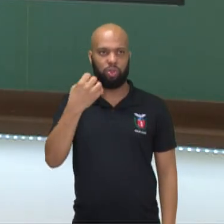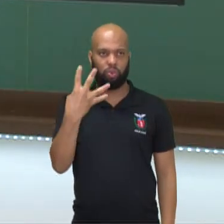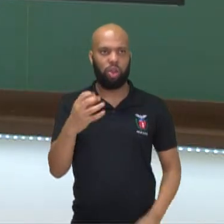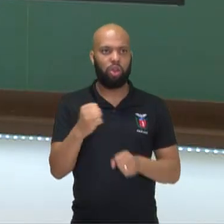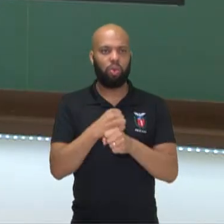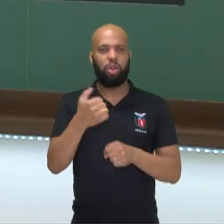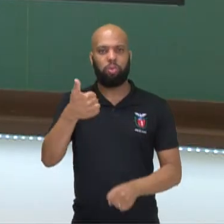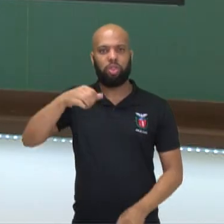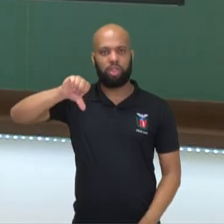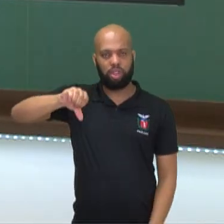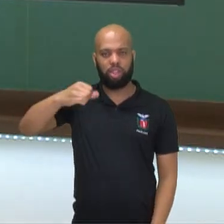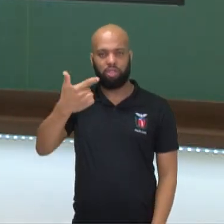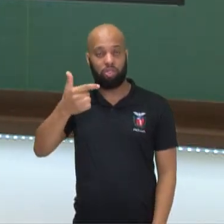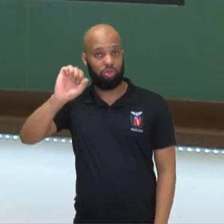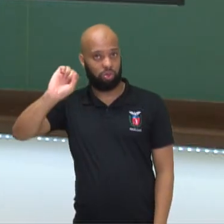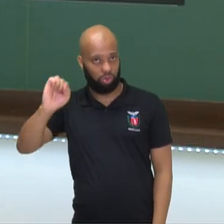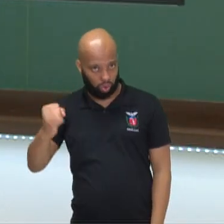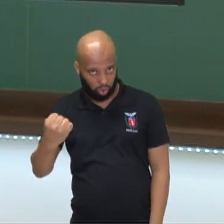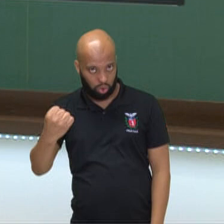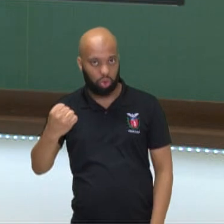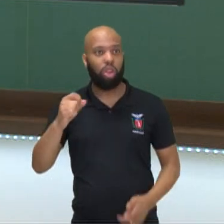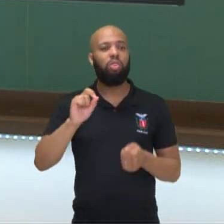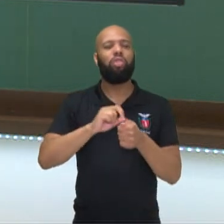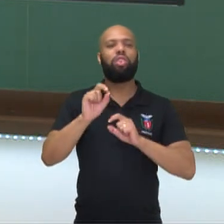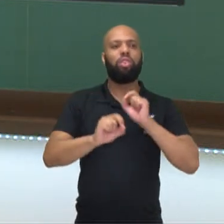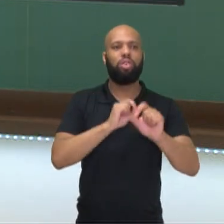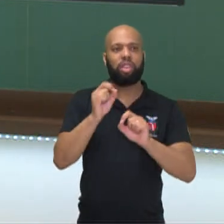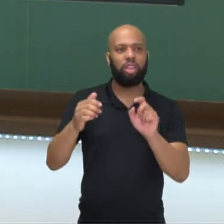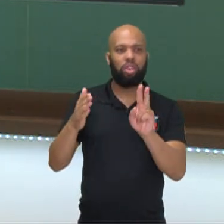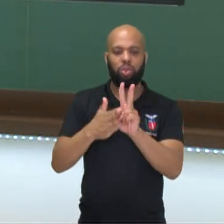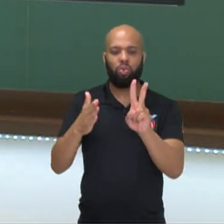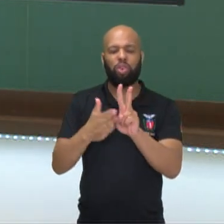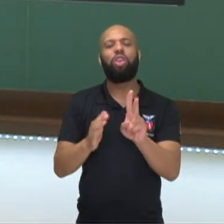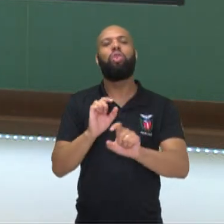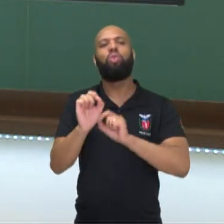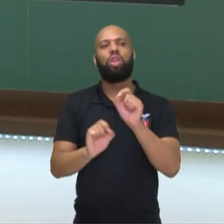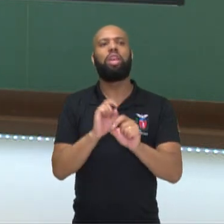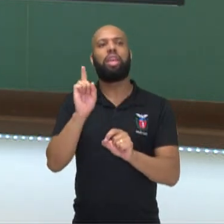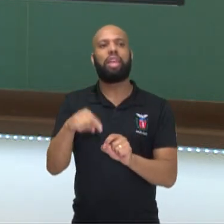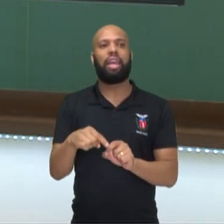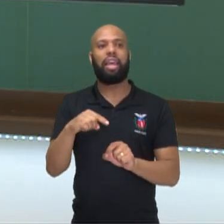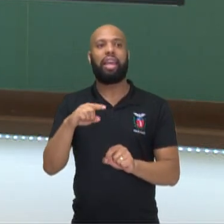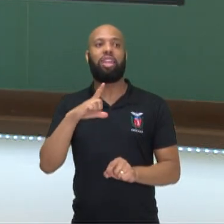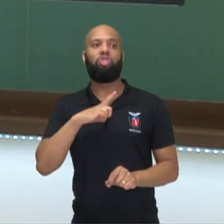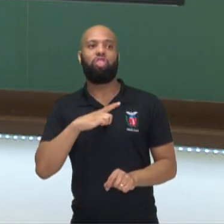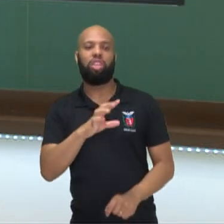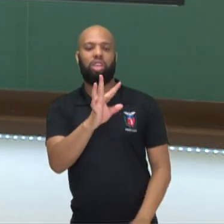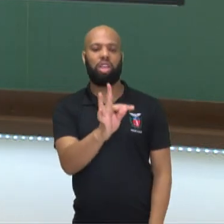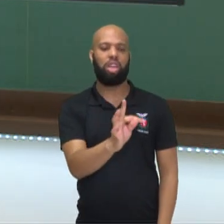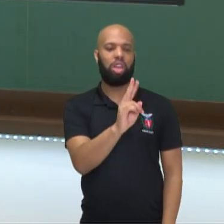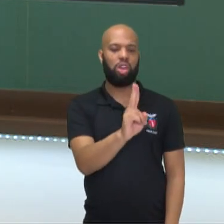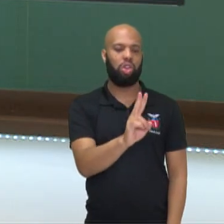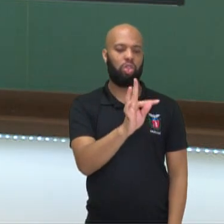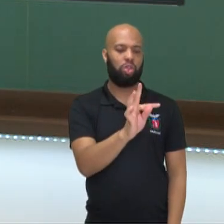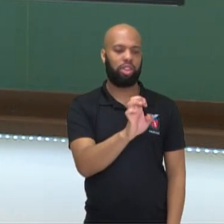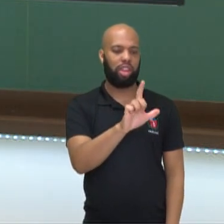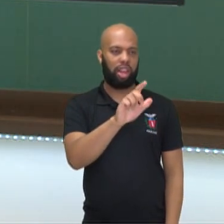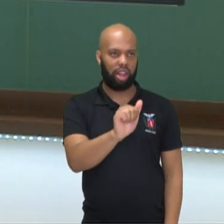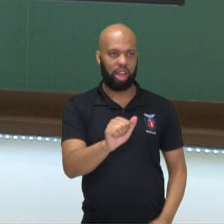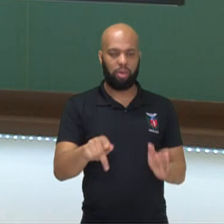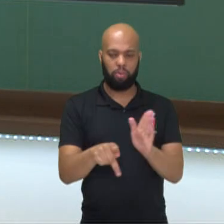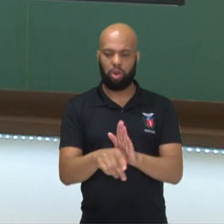de 1928 colocava o indígena definitivamente sob a tutela do